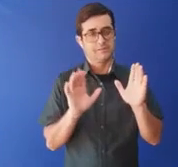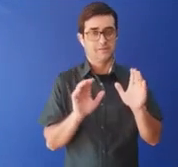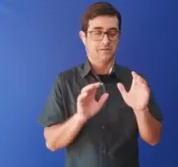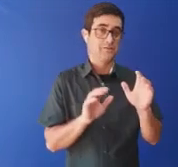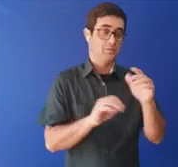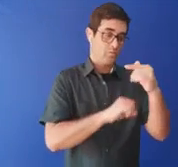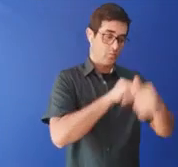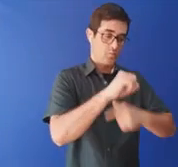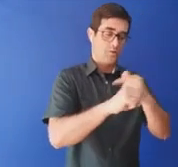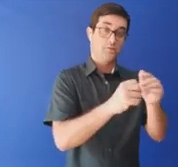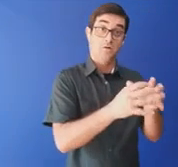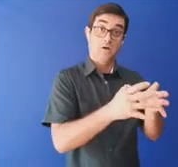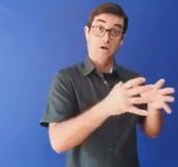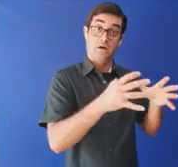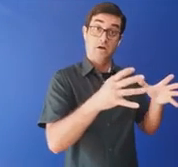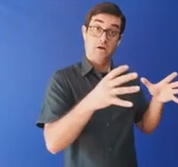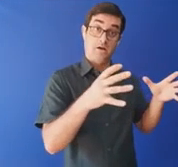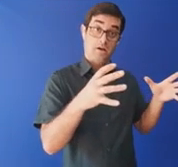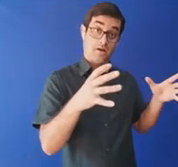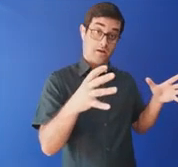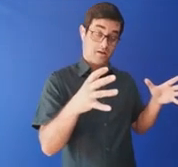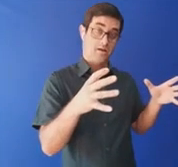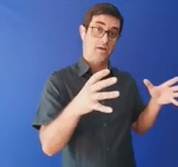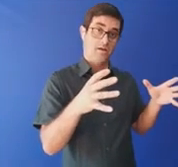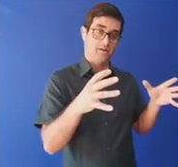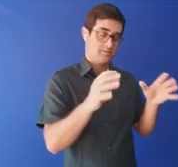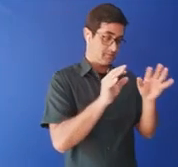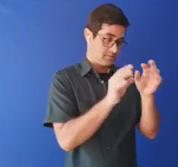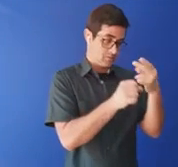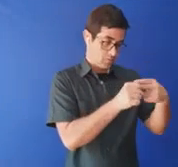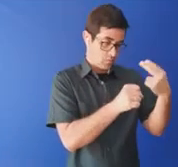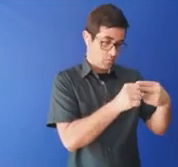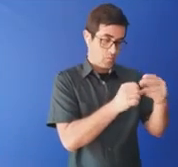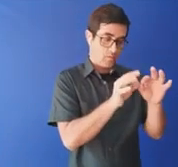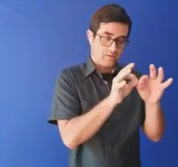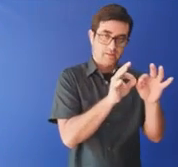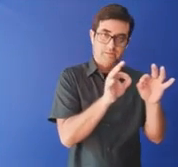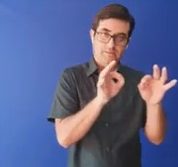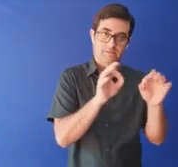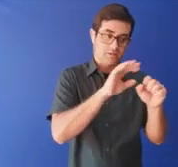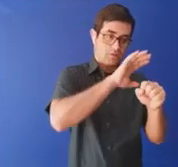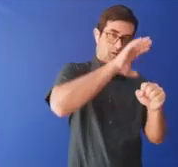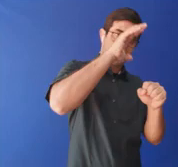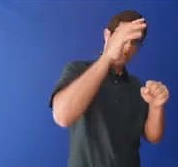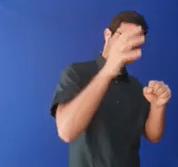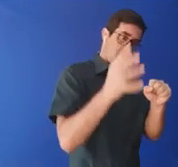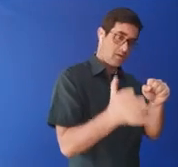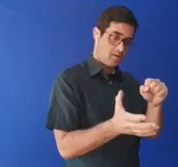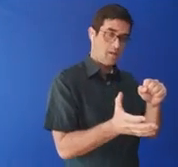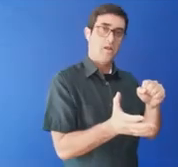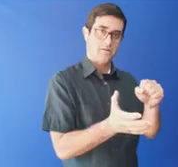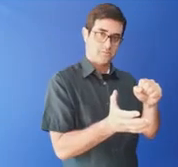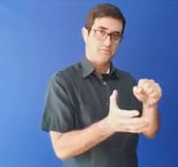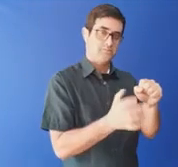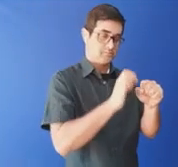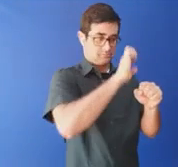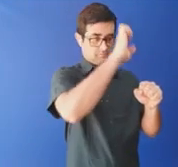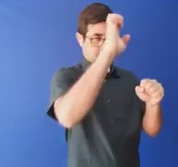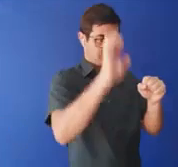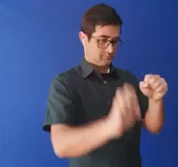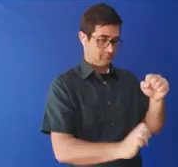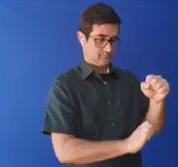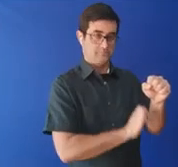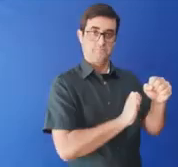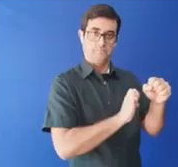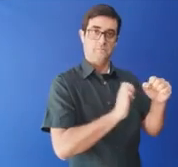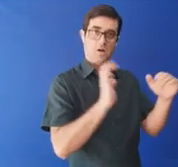que é grande, né? A distância entre o núcleo e a sua eletrosfera, né? O final da sua